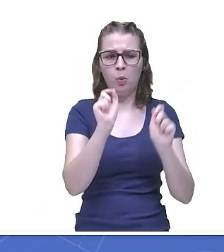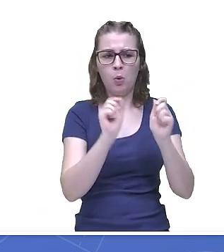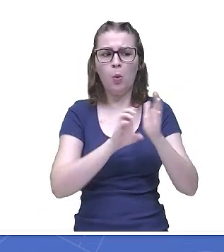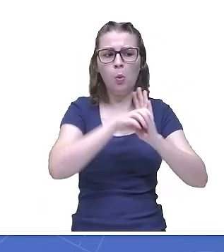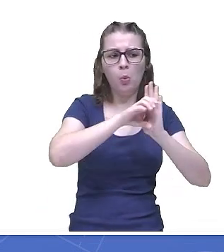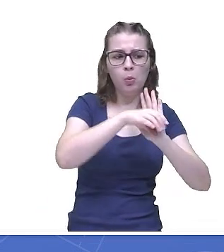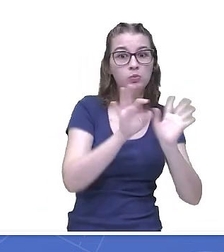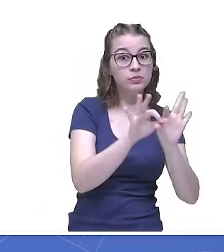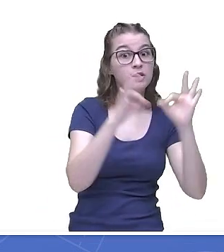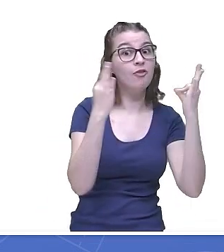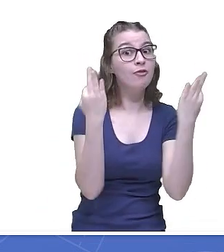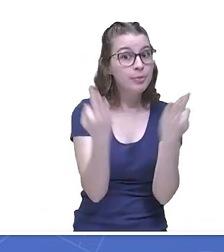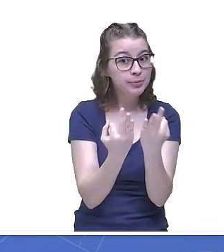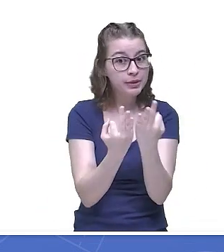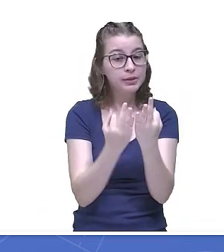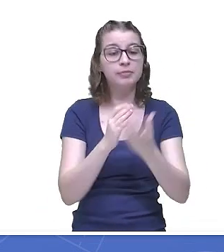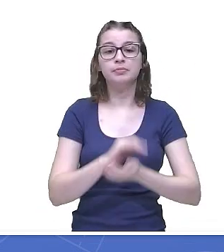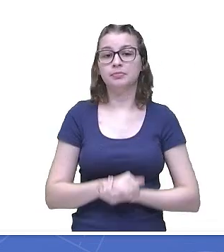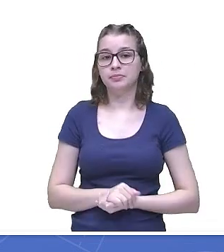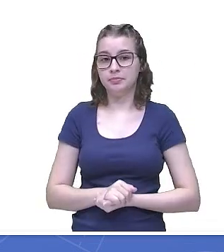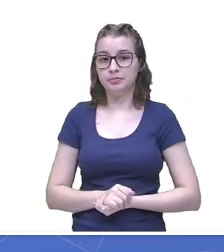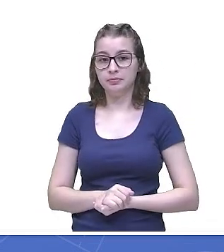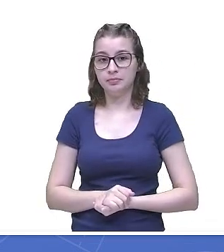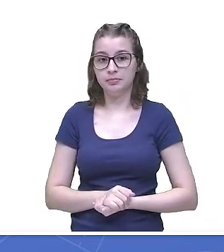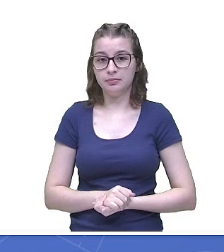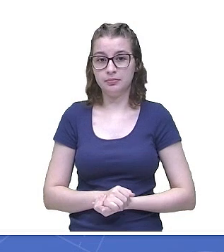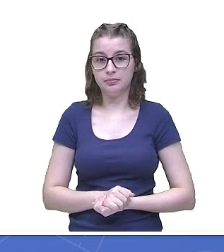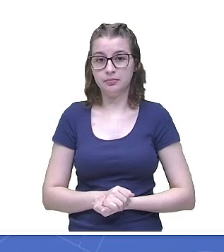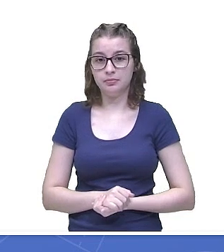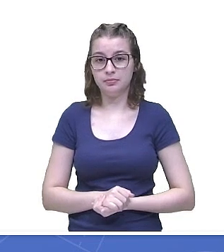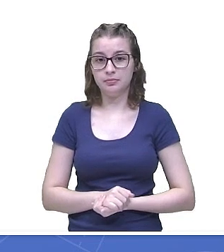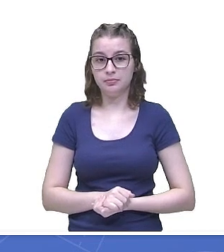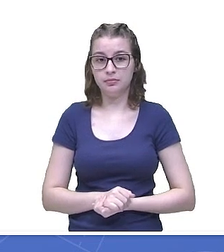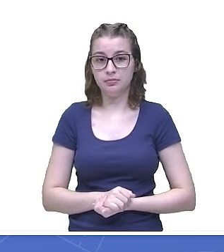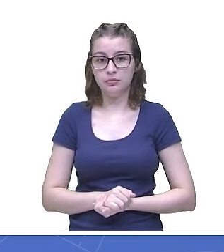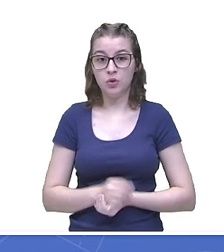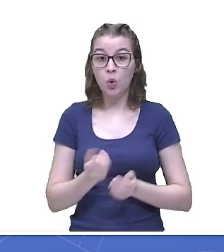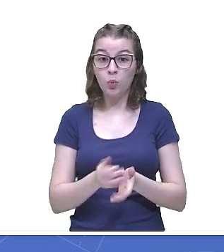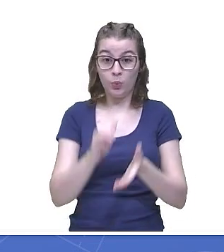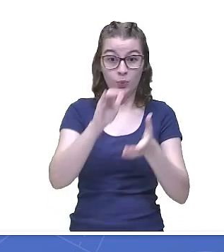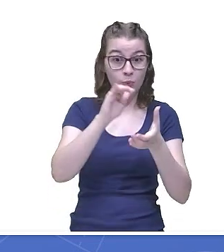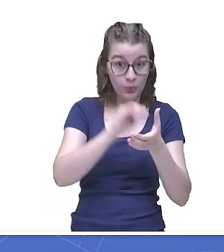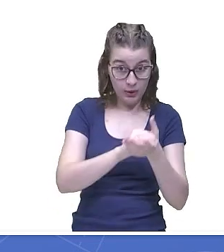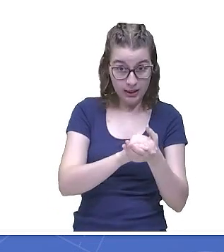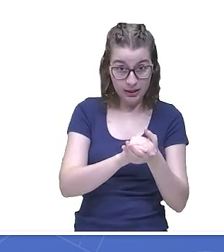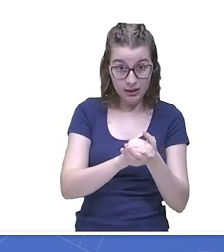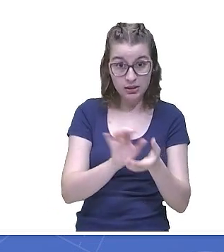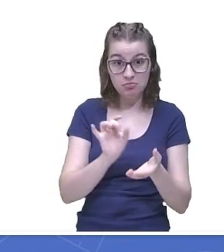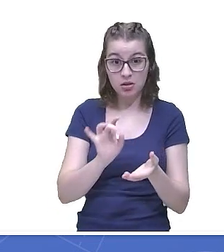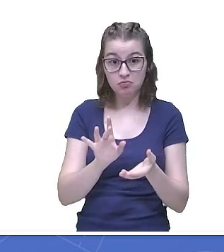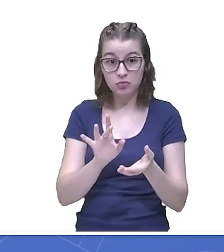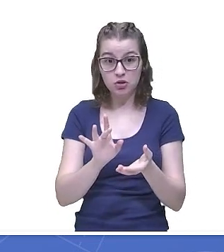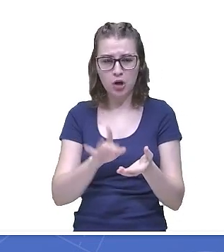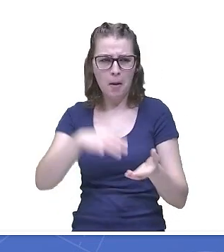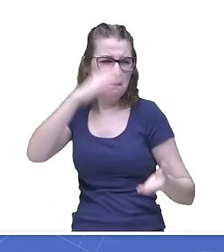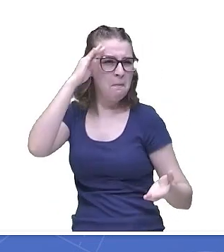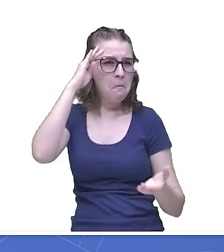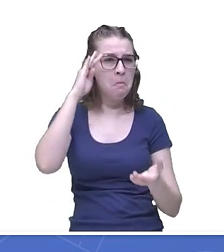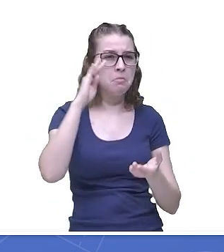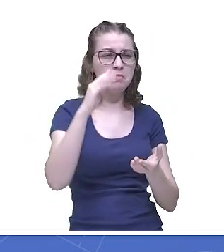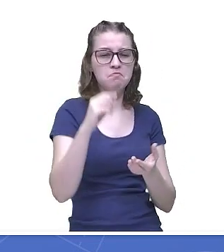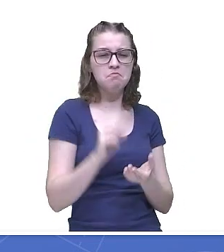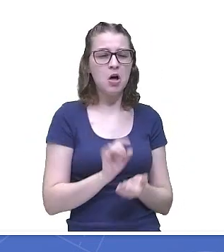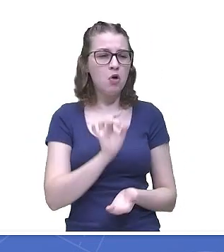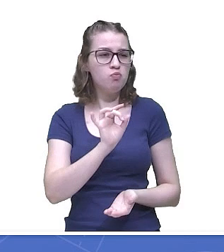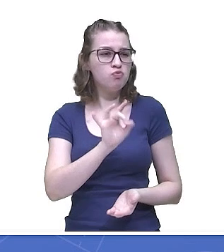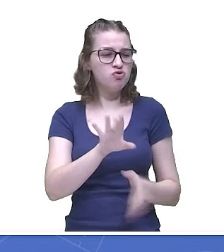conceito família. Vejam lá. O matrimônio deixa de ser a única